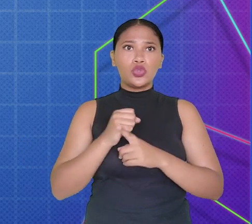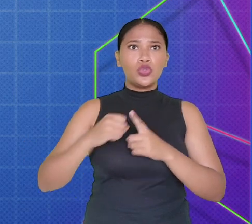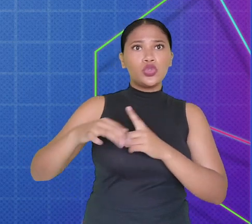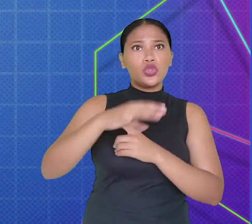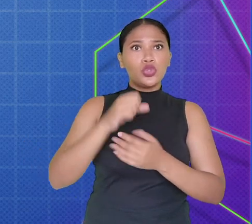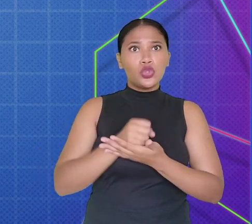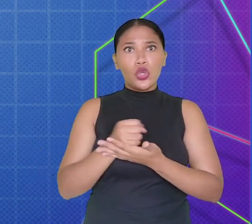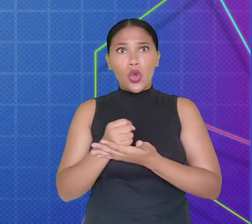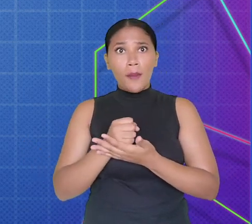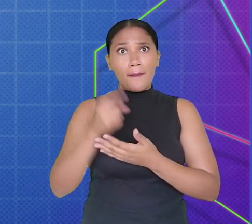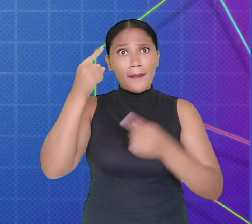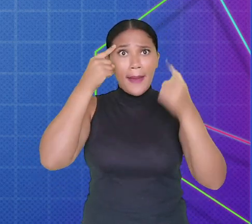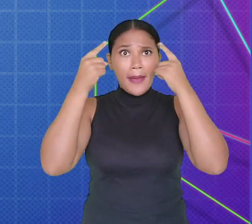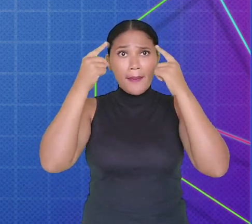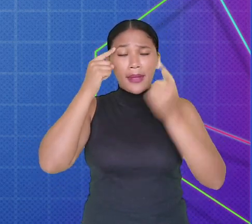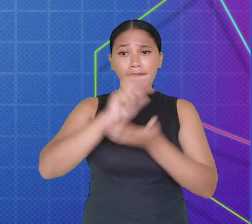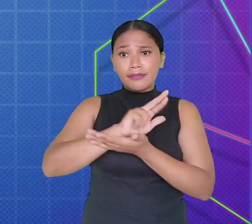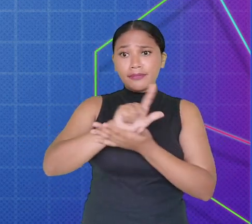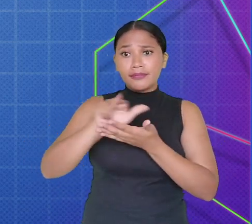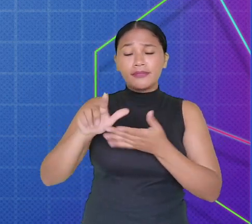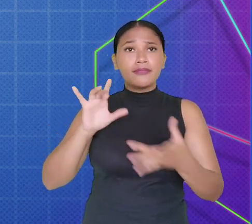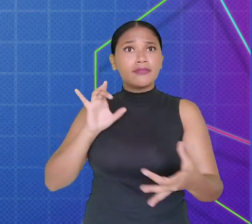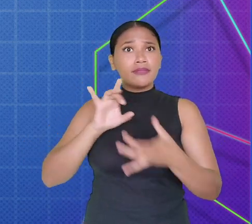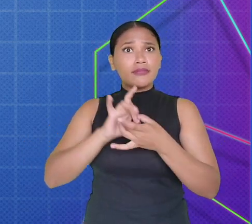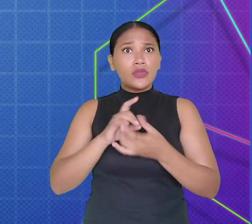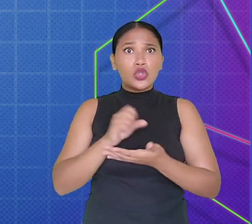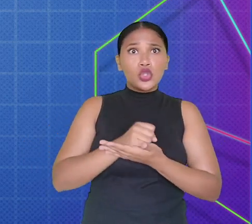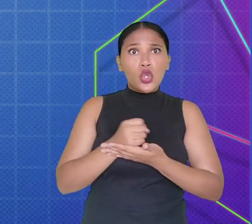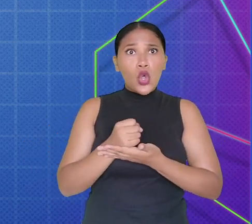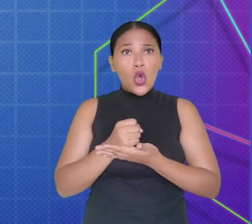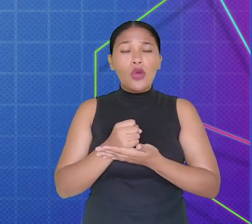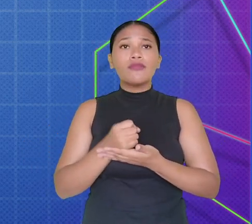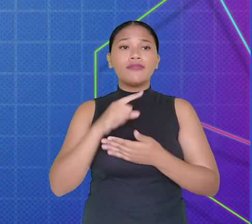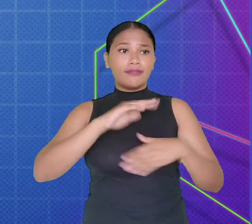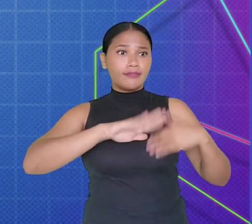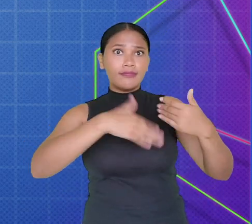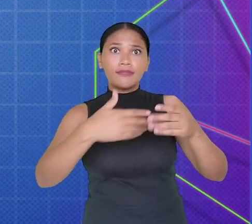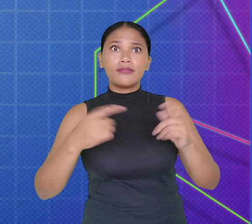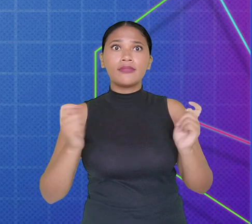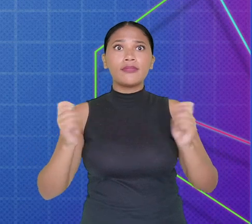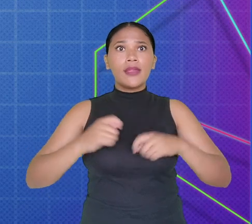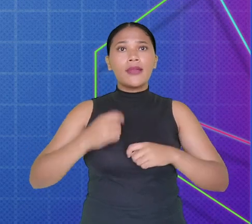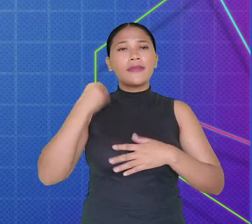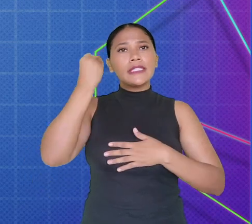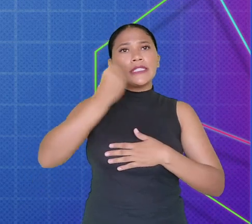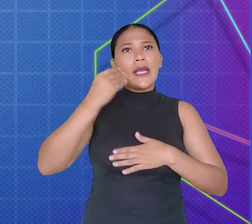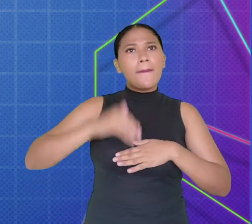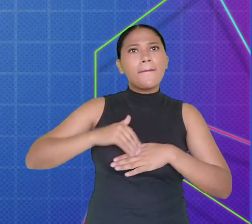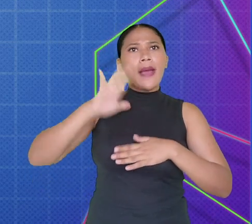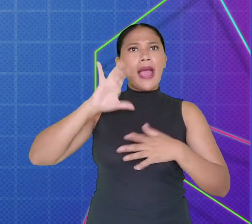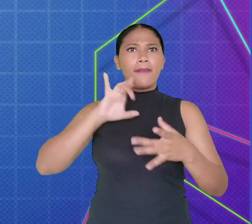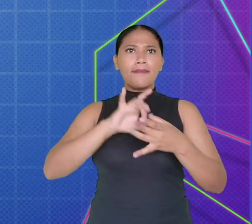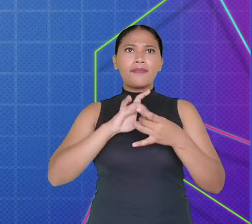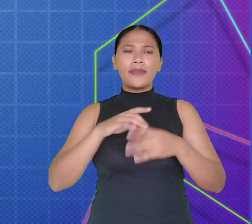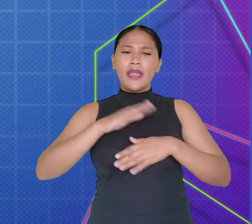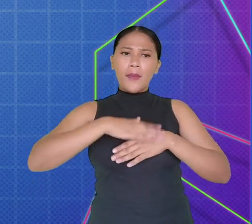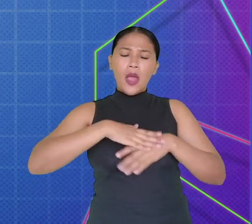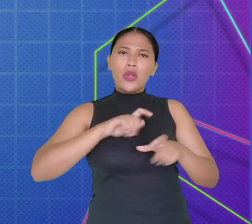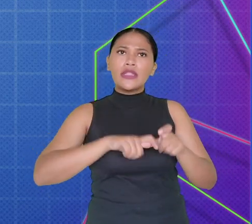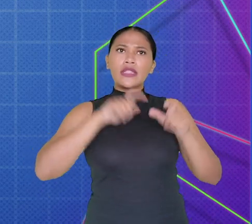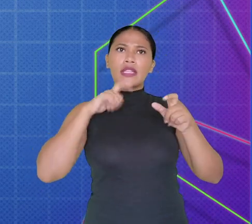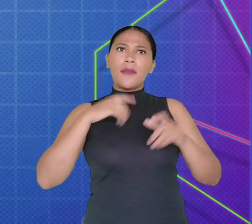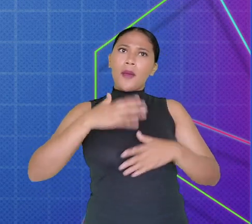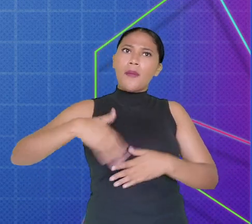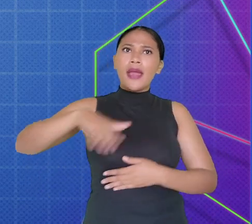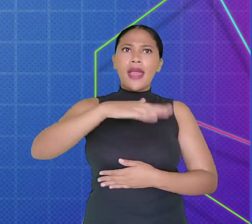ao criar um jogo. Ao pensar em maneiras de incorporar interações orgânicas em um jogo, os desenvolvedores podem criar experiências mais